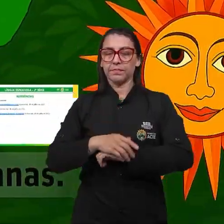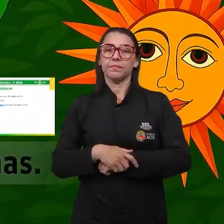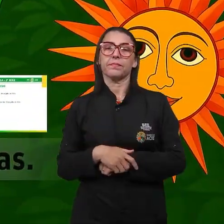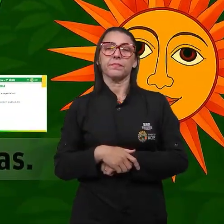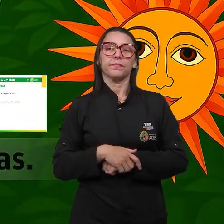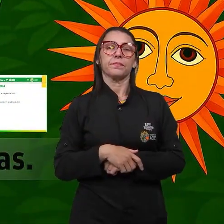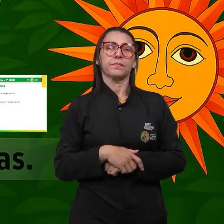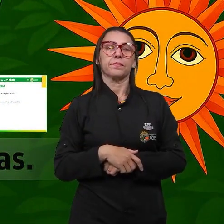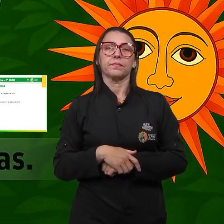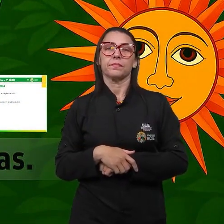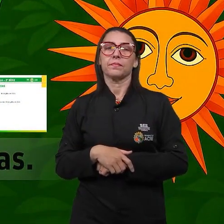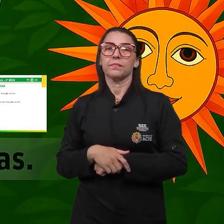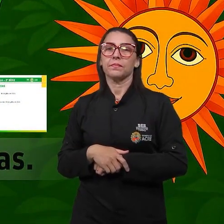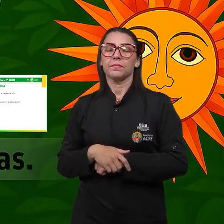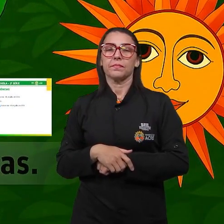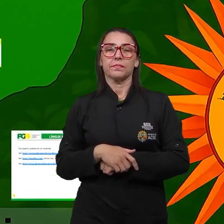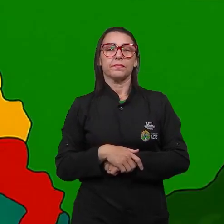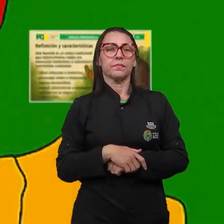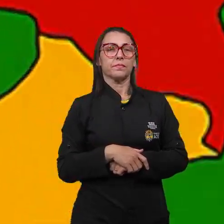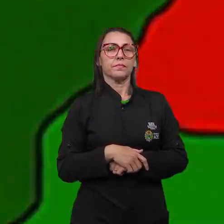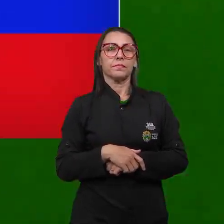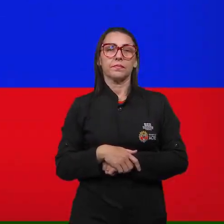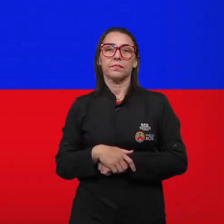tá? Agora vamos aqui